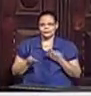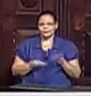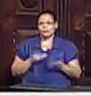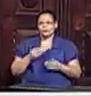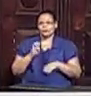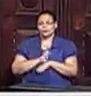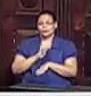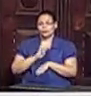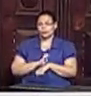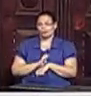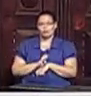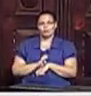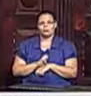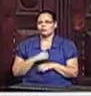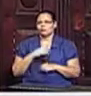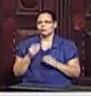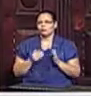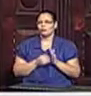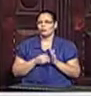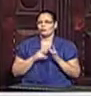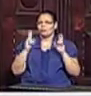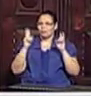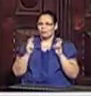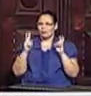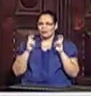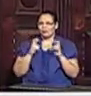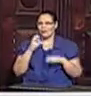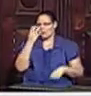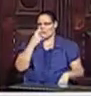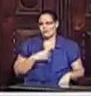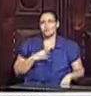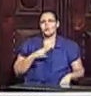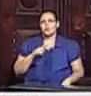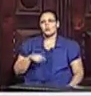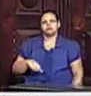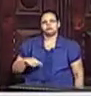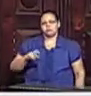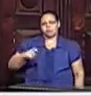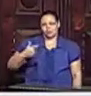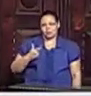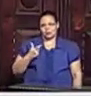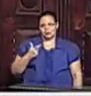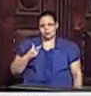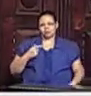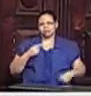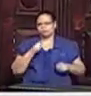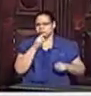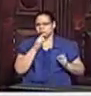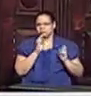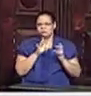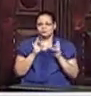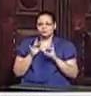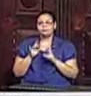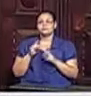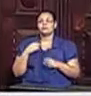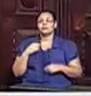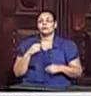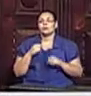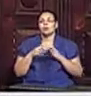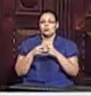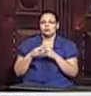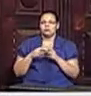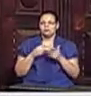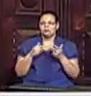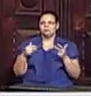um tema tão grave contra o tráfico de armas e o roubo e o ataque ao patrimônio, no qual, inclusive, está